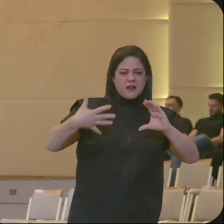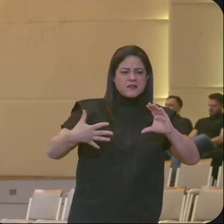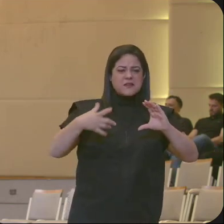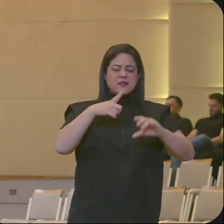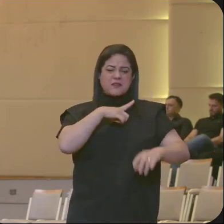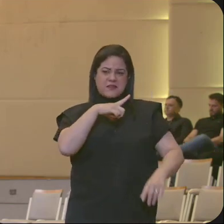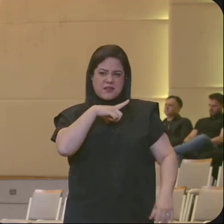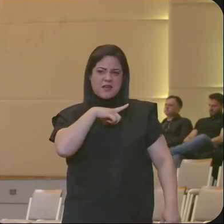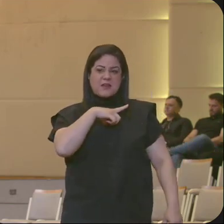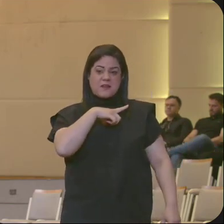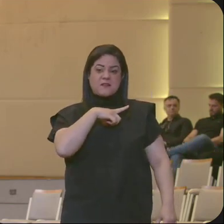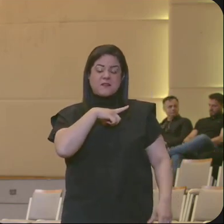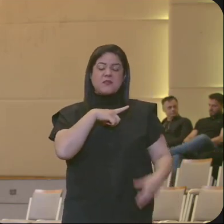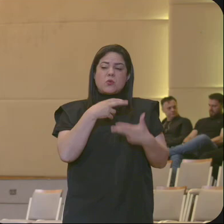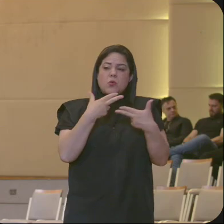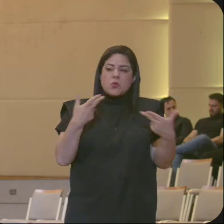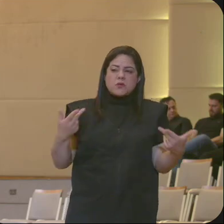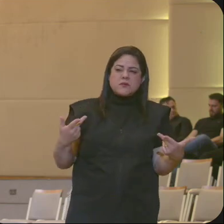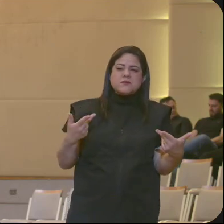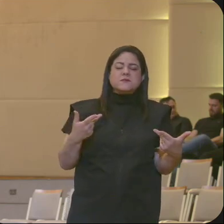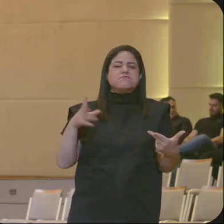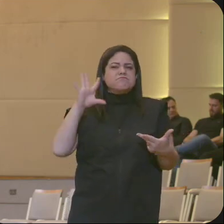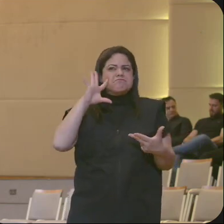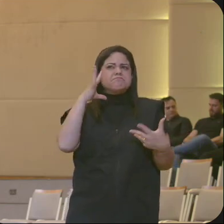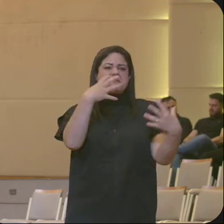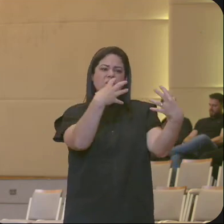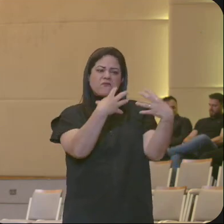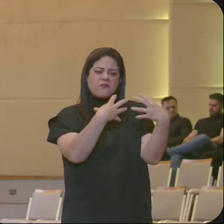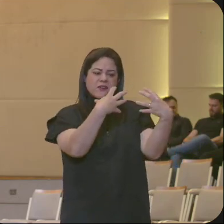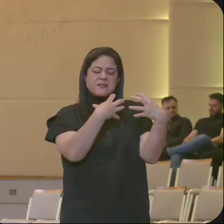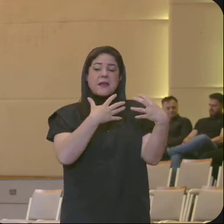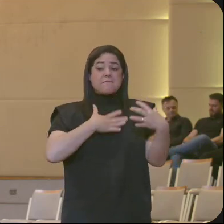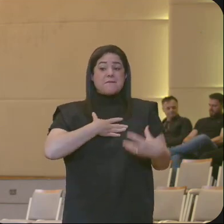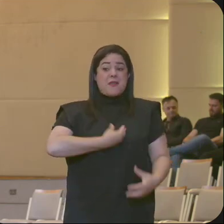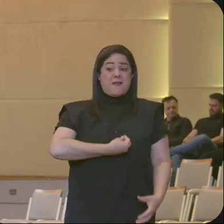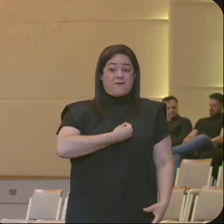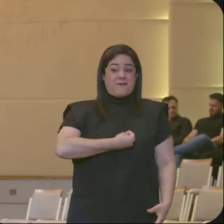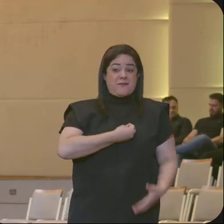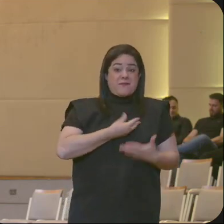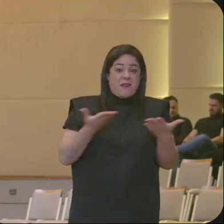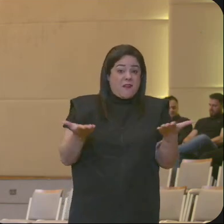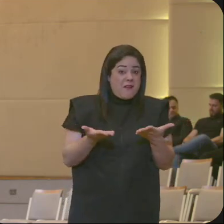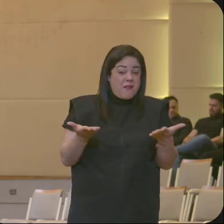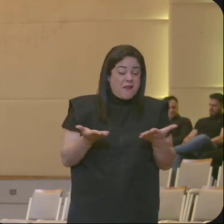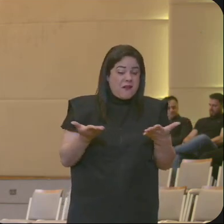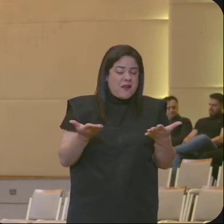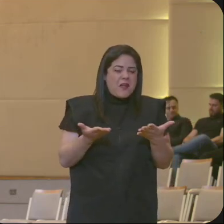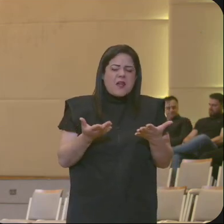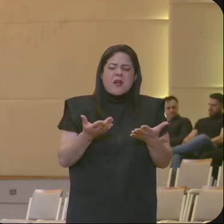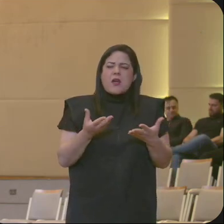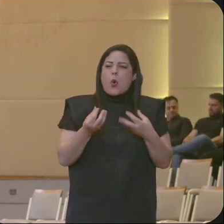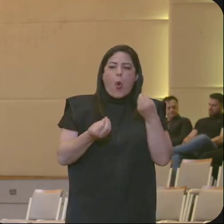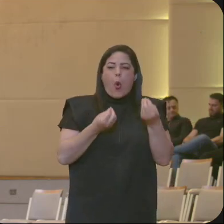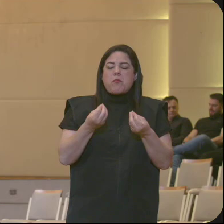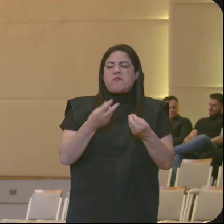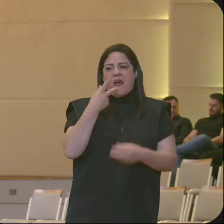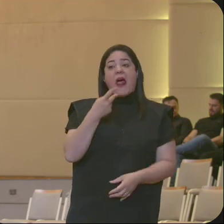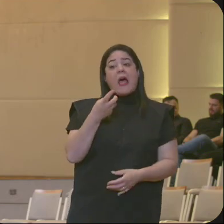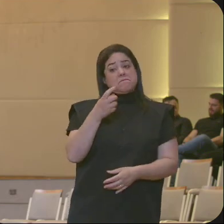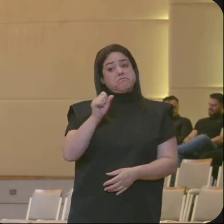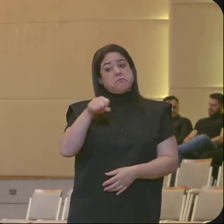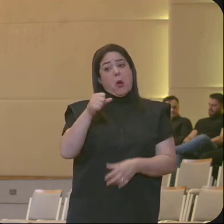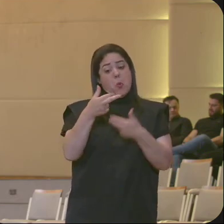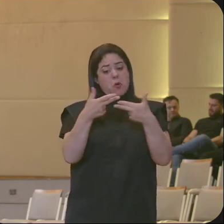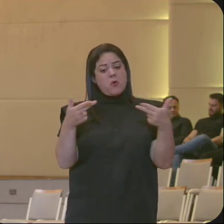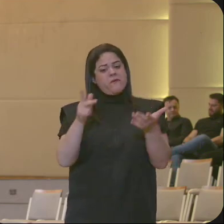das coisas, aquilo que eu estou vivendo, conjunturas que afetam o meu atual momento de vida, e não tem como negar que determinadas